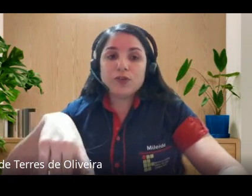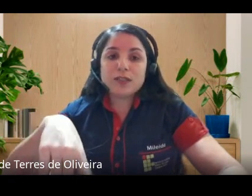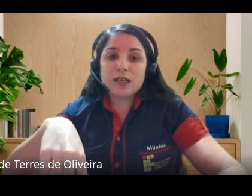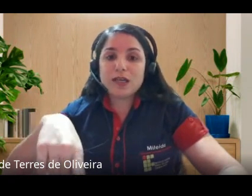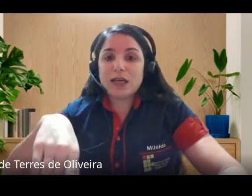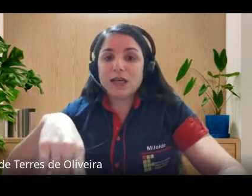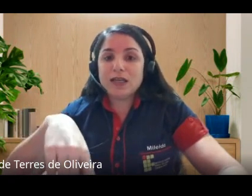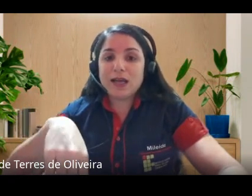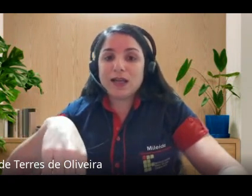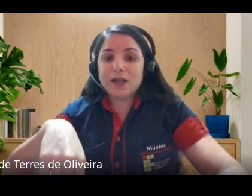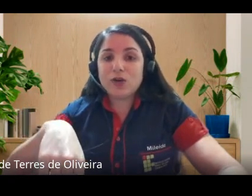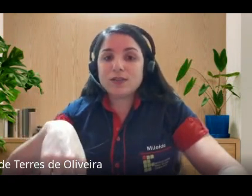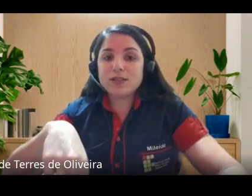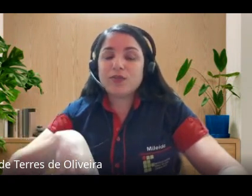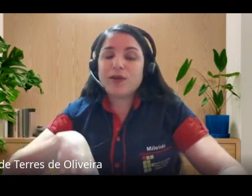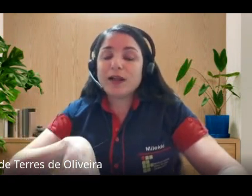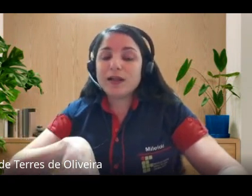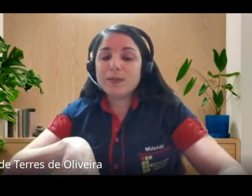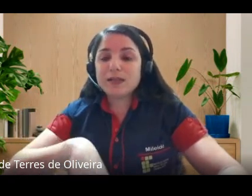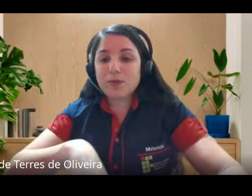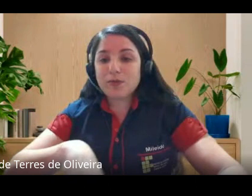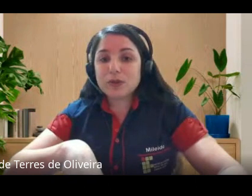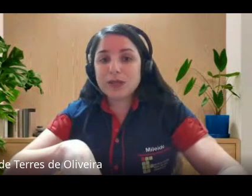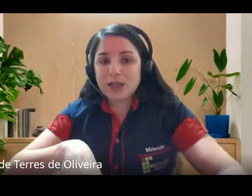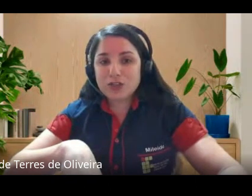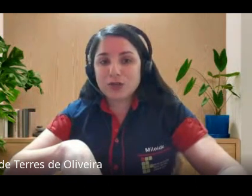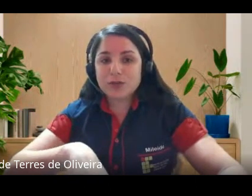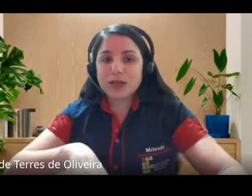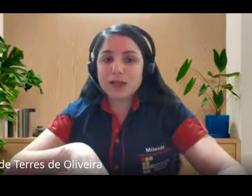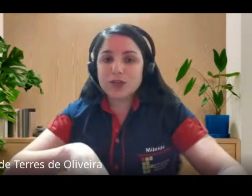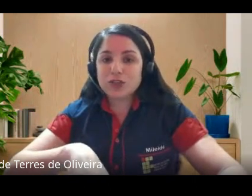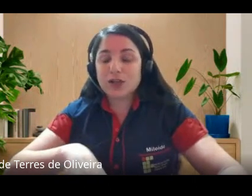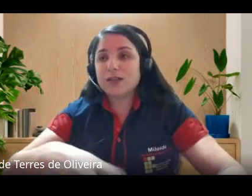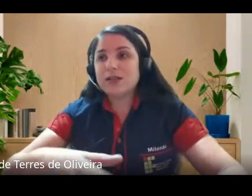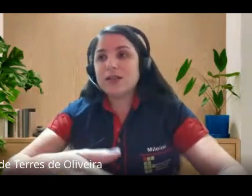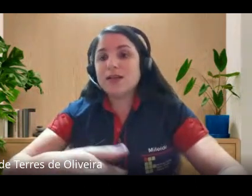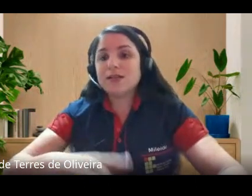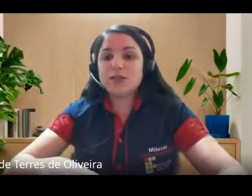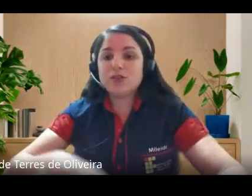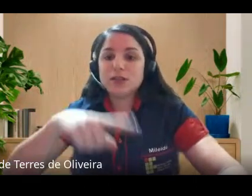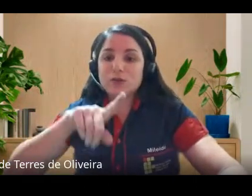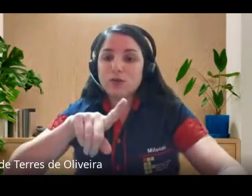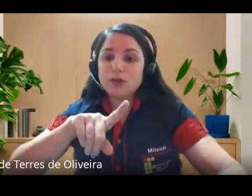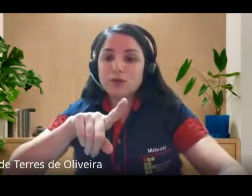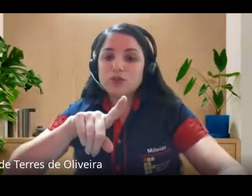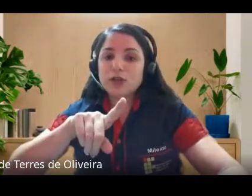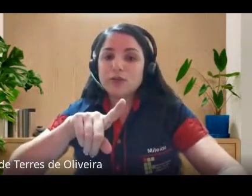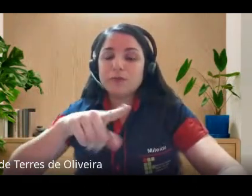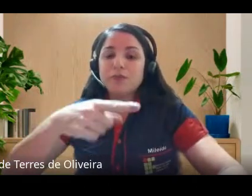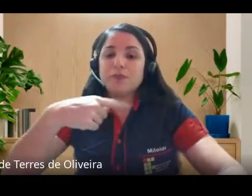eu, você, ele, ela, nós. A gente fala na Libras que é uma função deítica. O que é deítica? Seria essa identificação com o